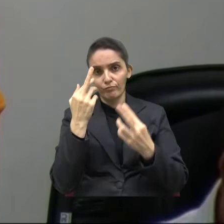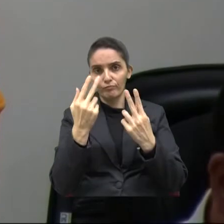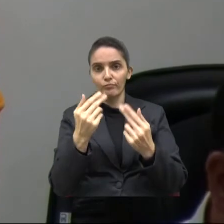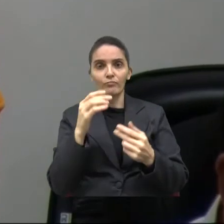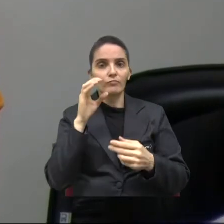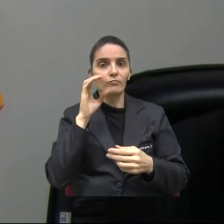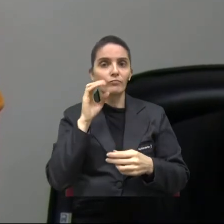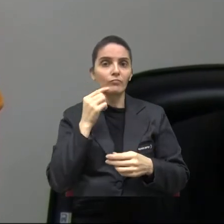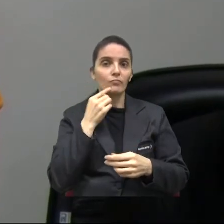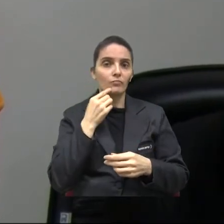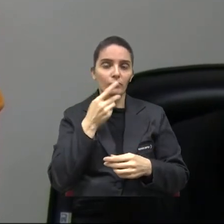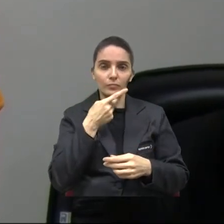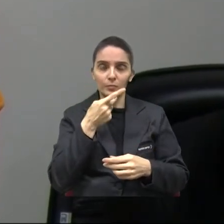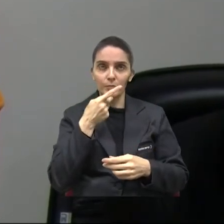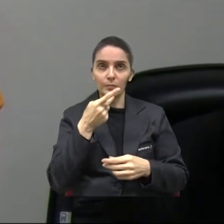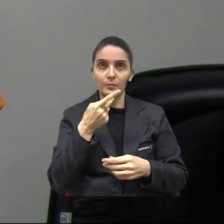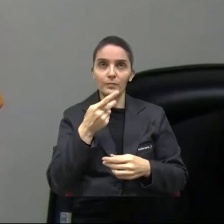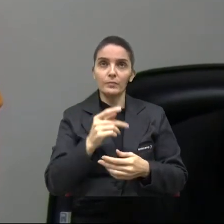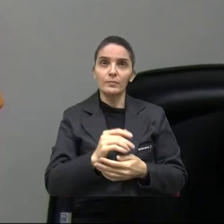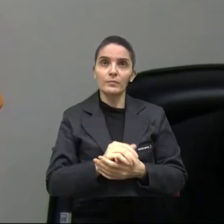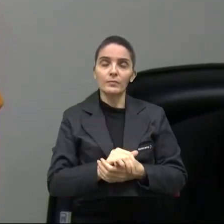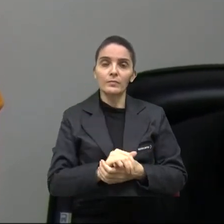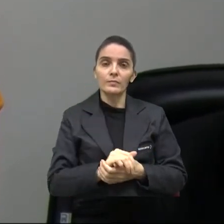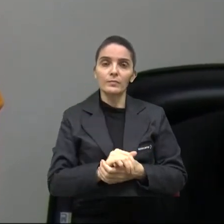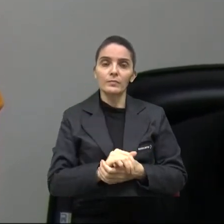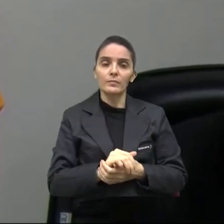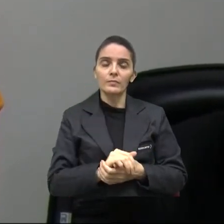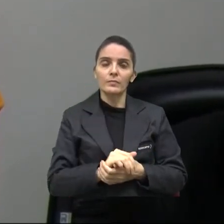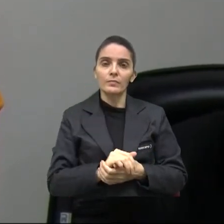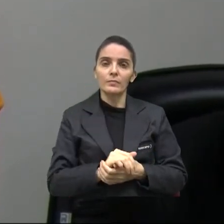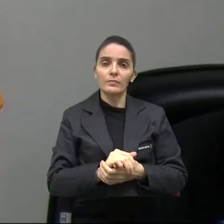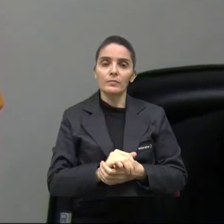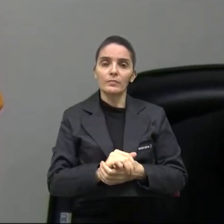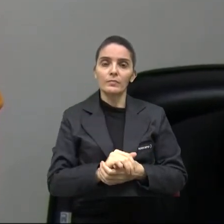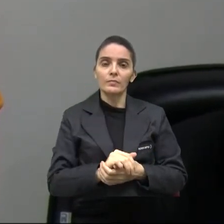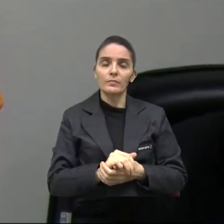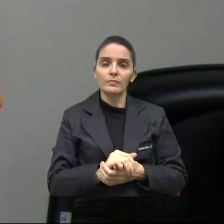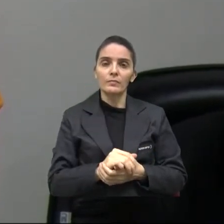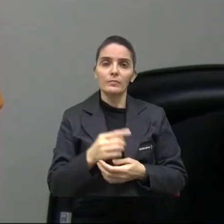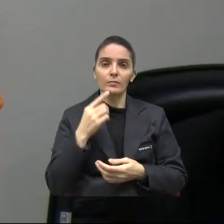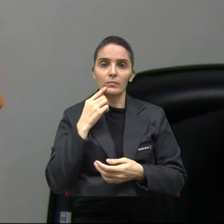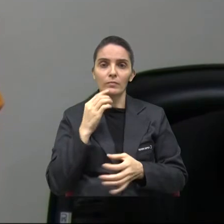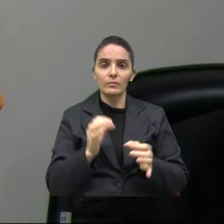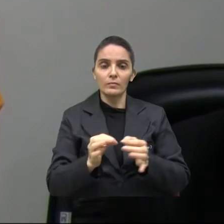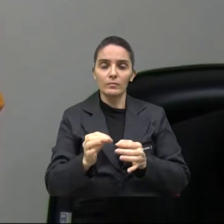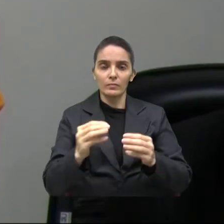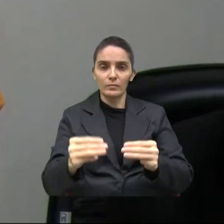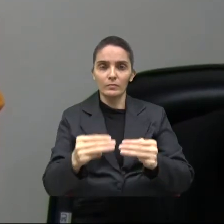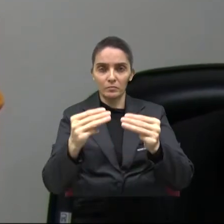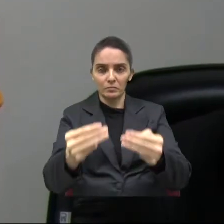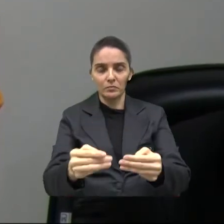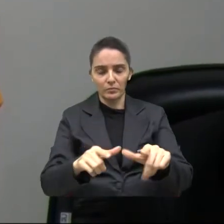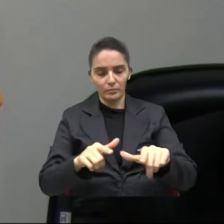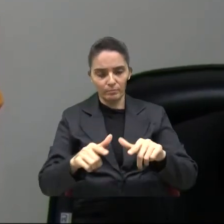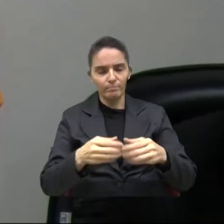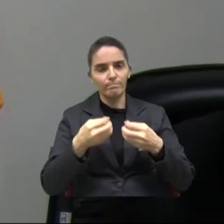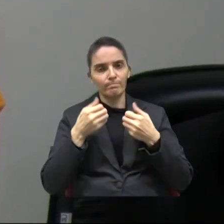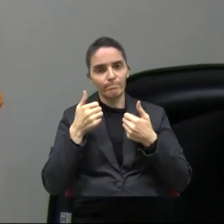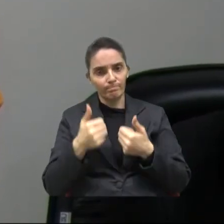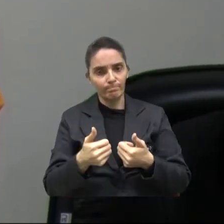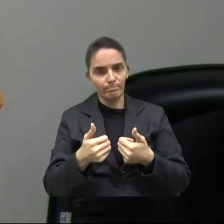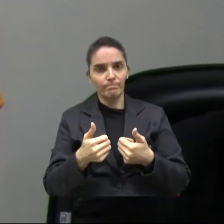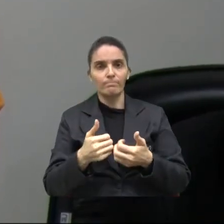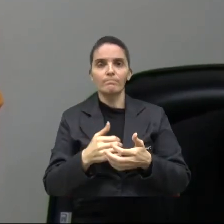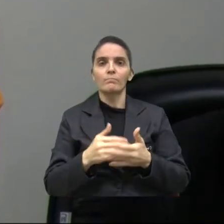pela proximidade, Cleito, eu acho que você fez aí com essa moção um grande trabalho, né? E